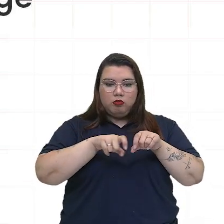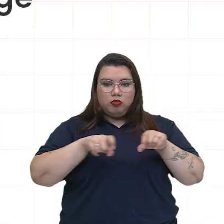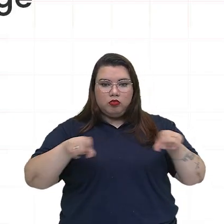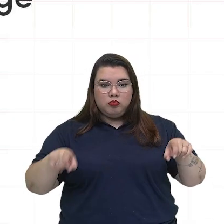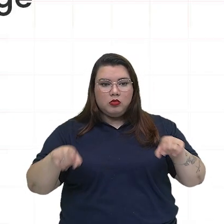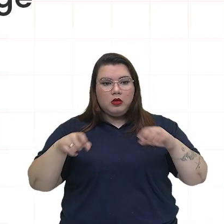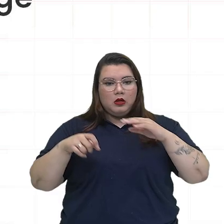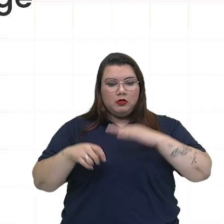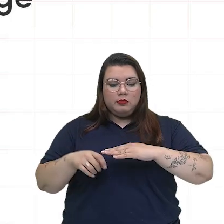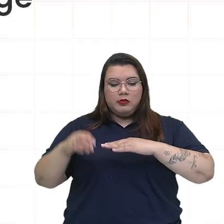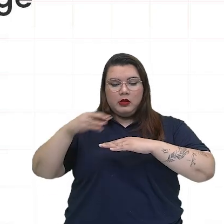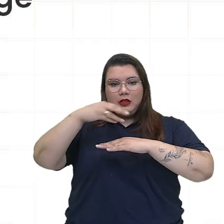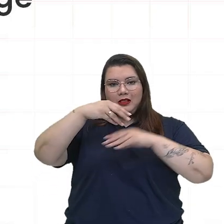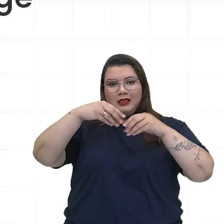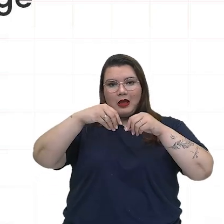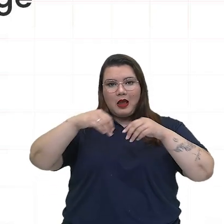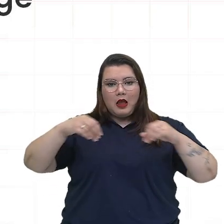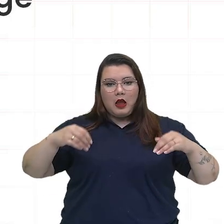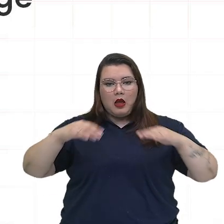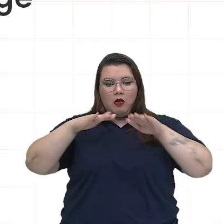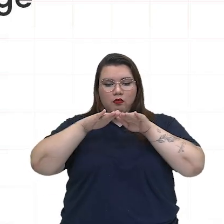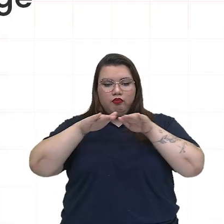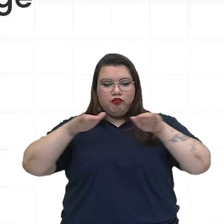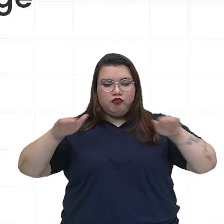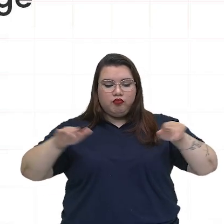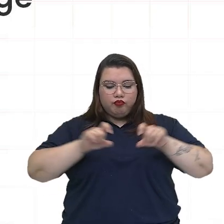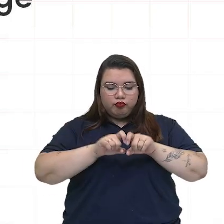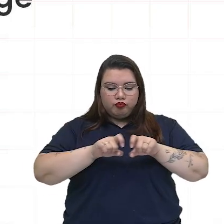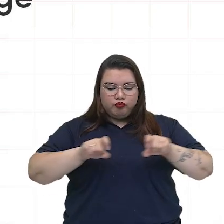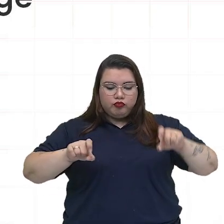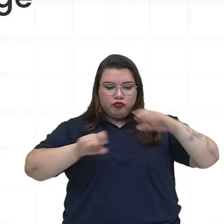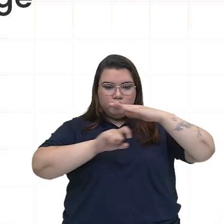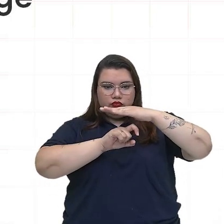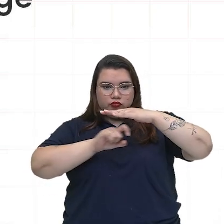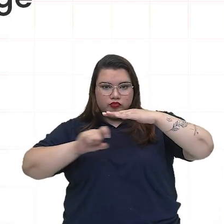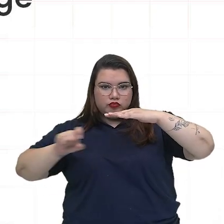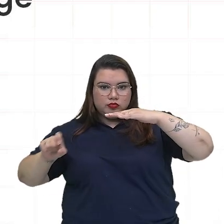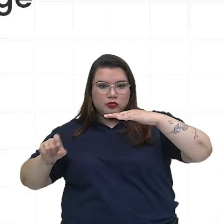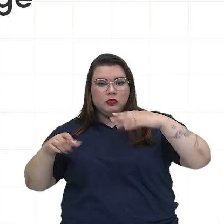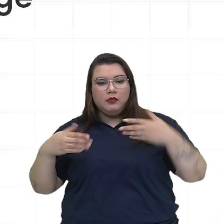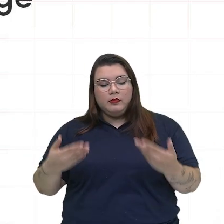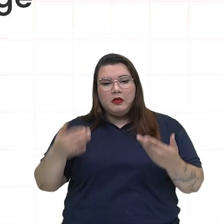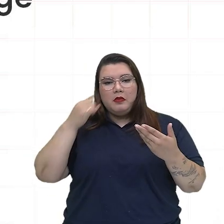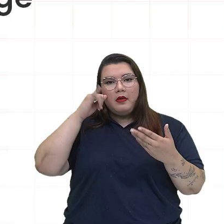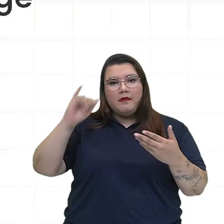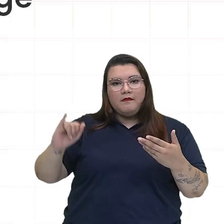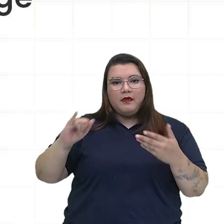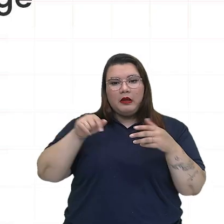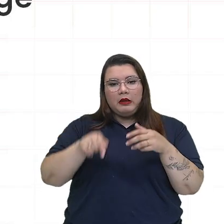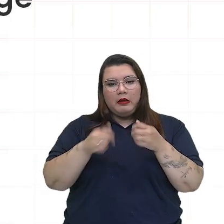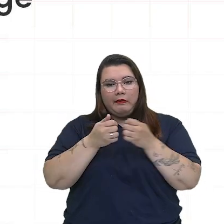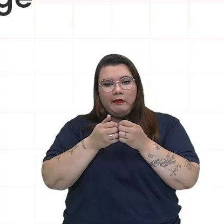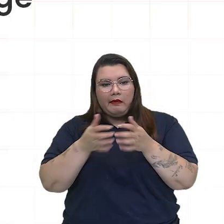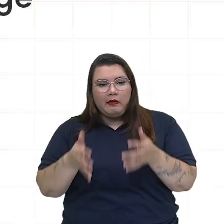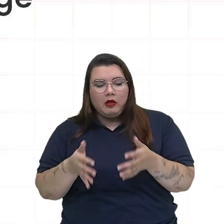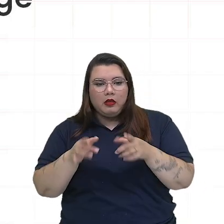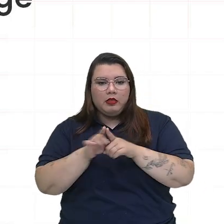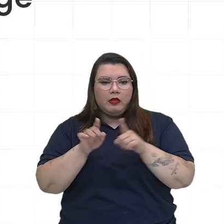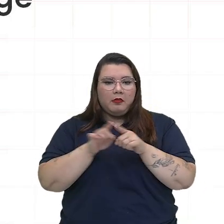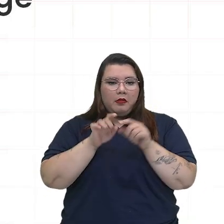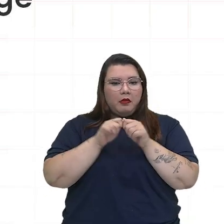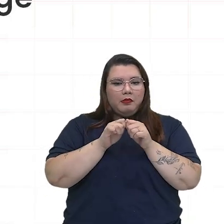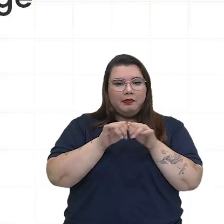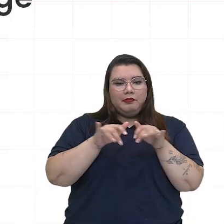fica protegida sob o solo, né? Reduz o risco ali de uma provável erosão e também do